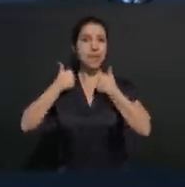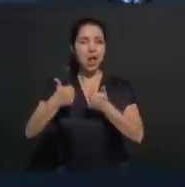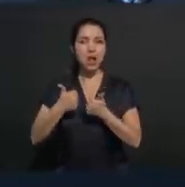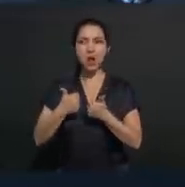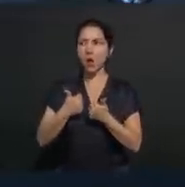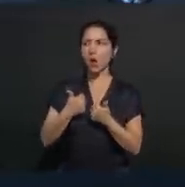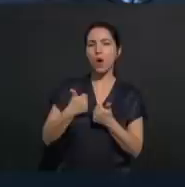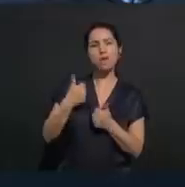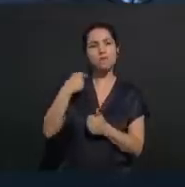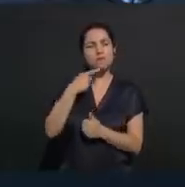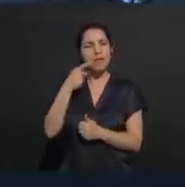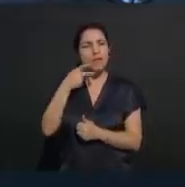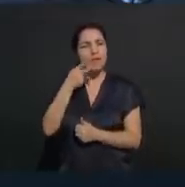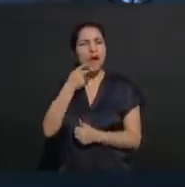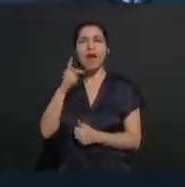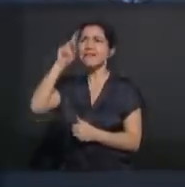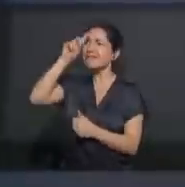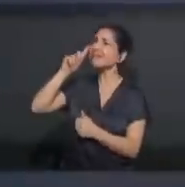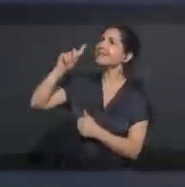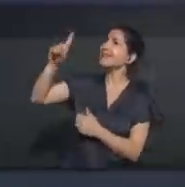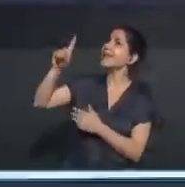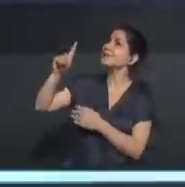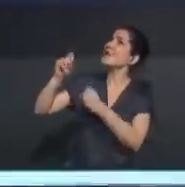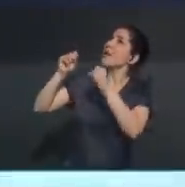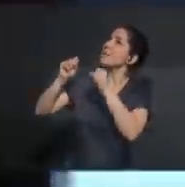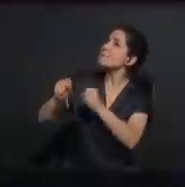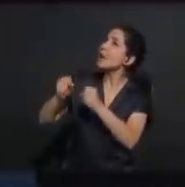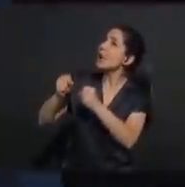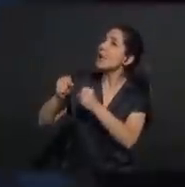assim: Deus, o Senhor vai poder me entregar um